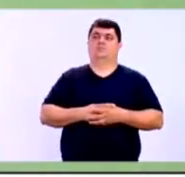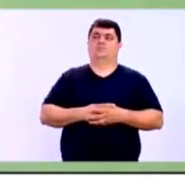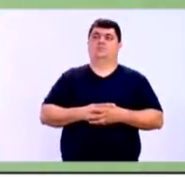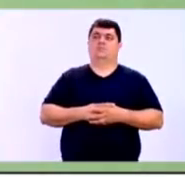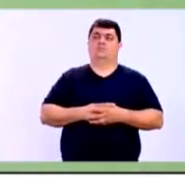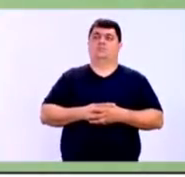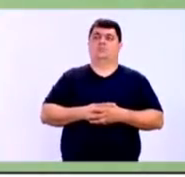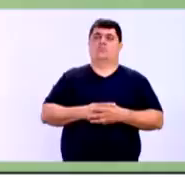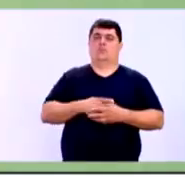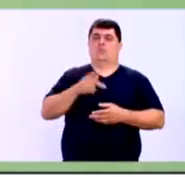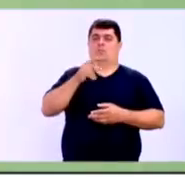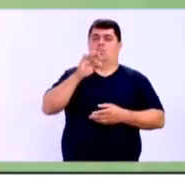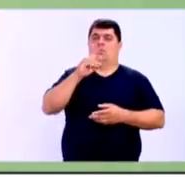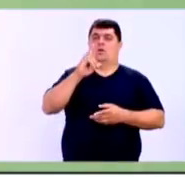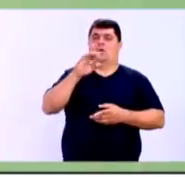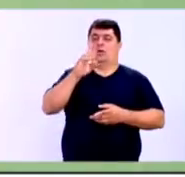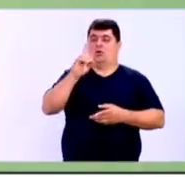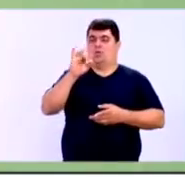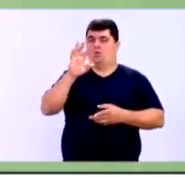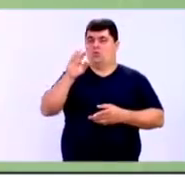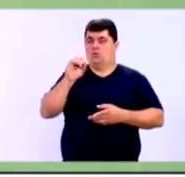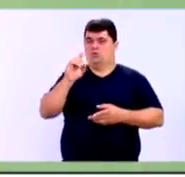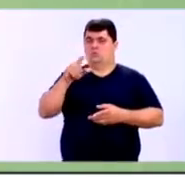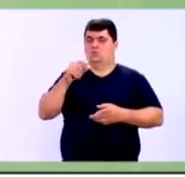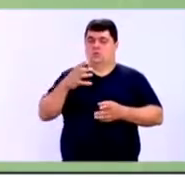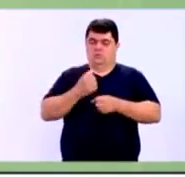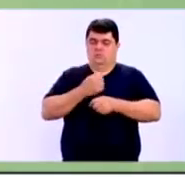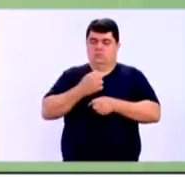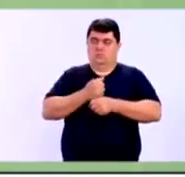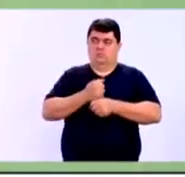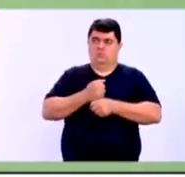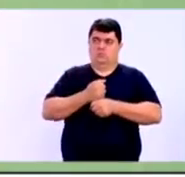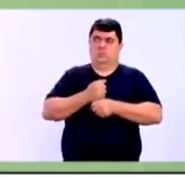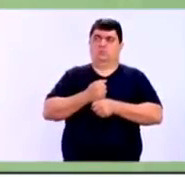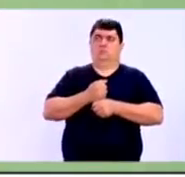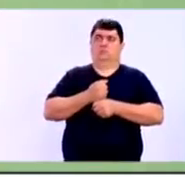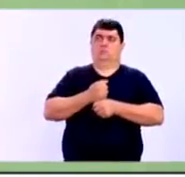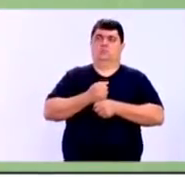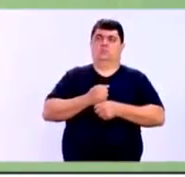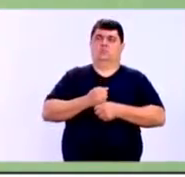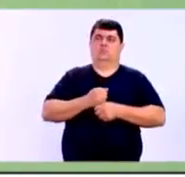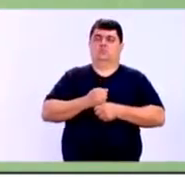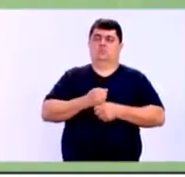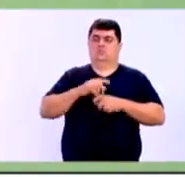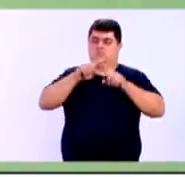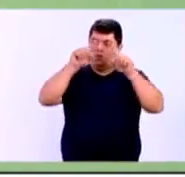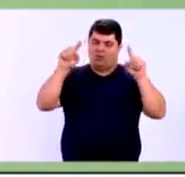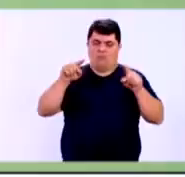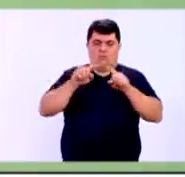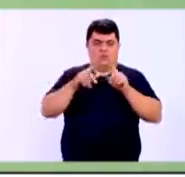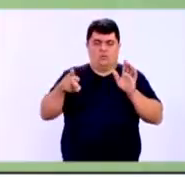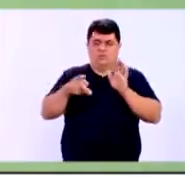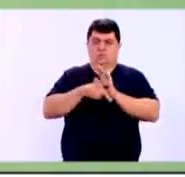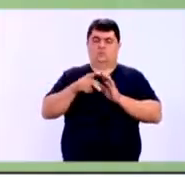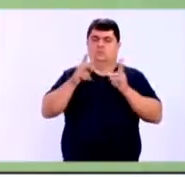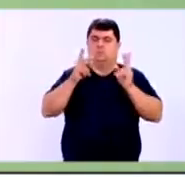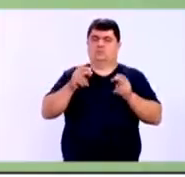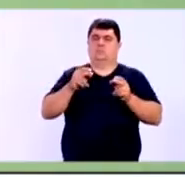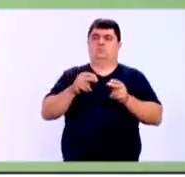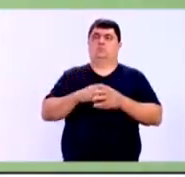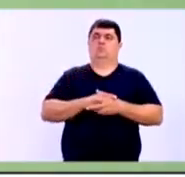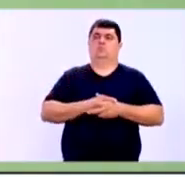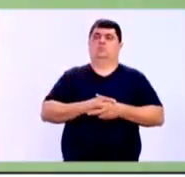Inventário periódico, então ele conta mercadorias com função desdobrada. Aqui, um cálculozinho aqui básico.